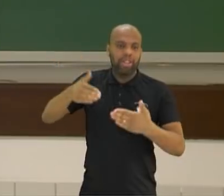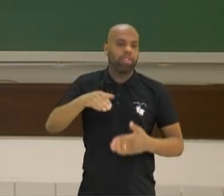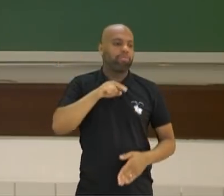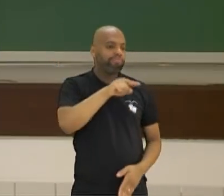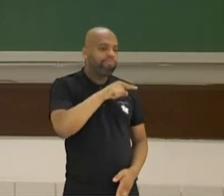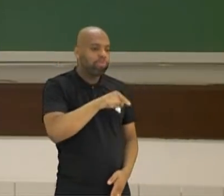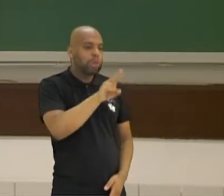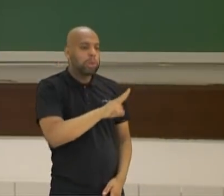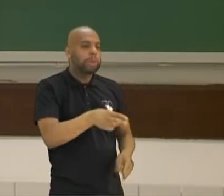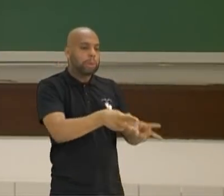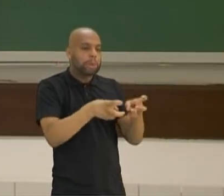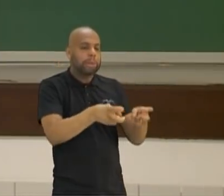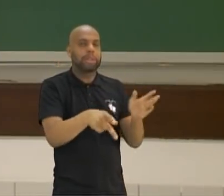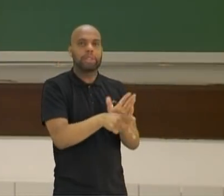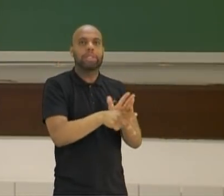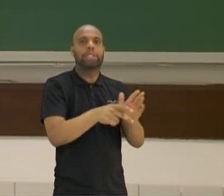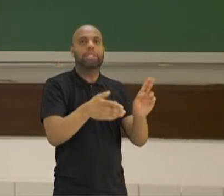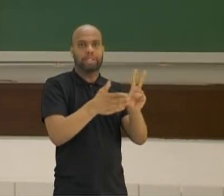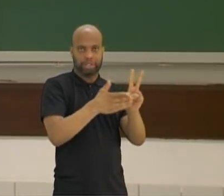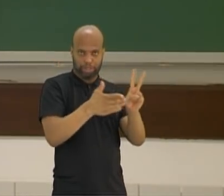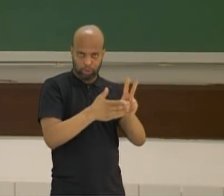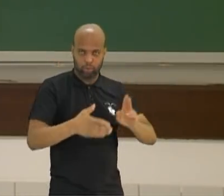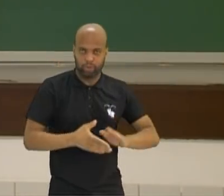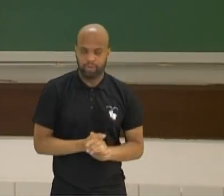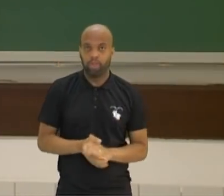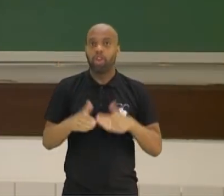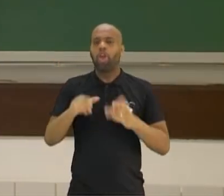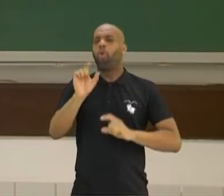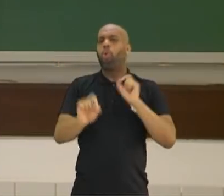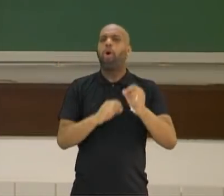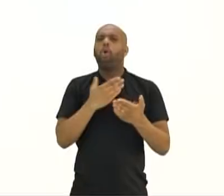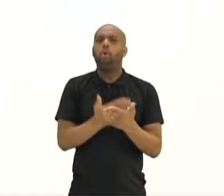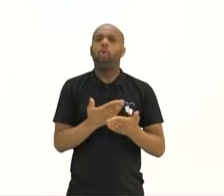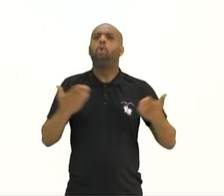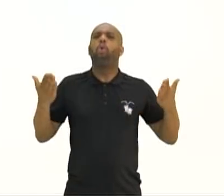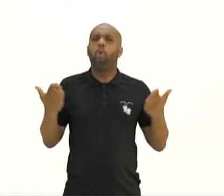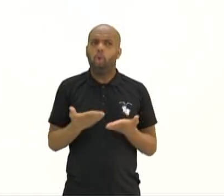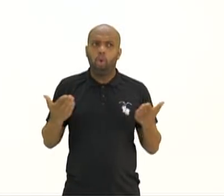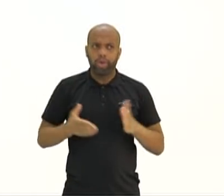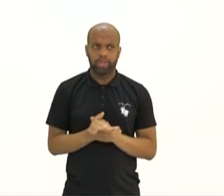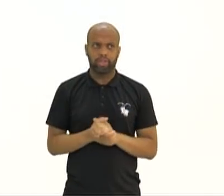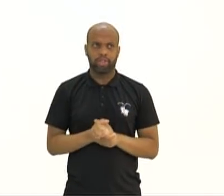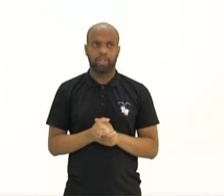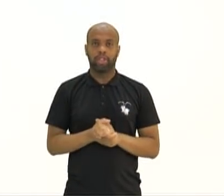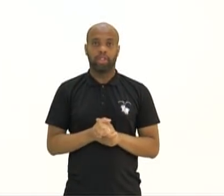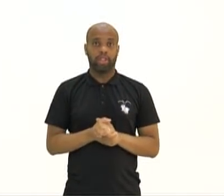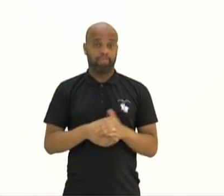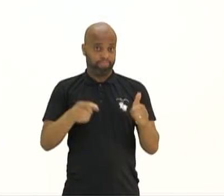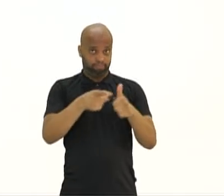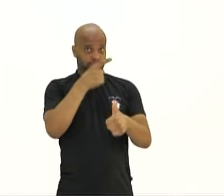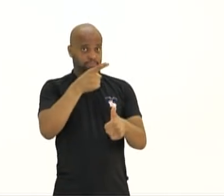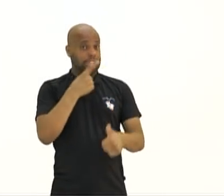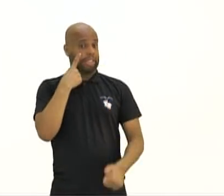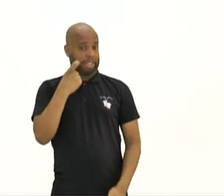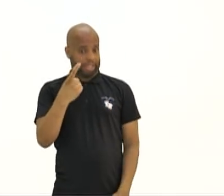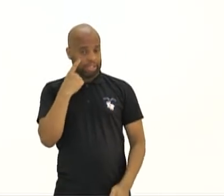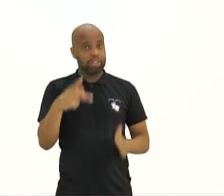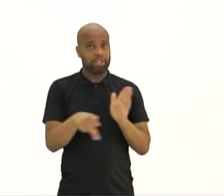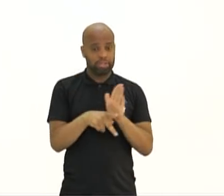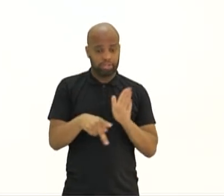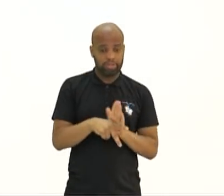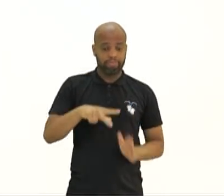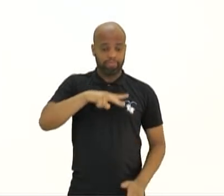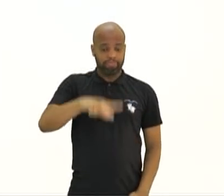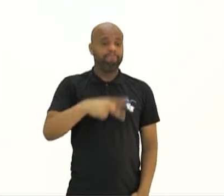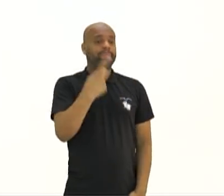feitorias. Então, o que nós vimos na aula de hoje? Primeiro, os primeiros interesses dos portugueses no